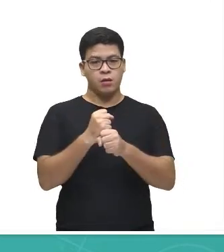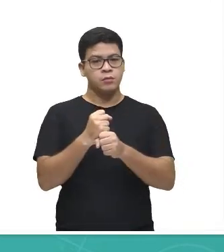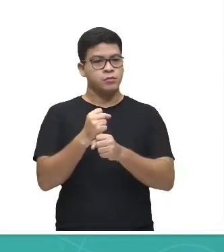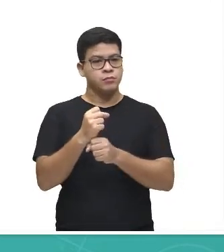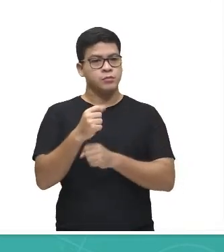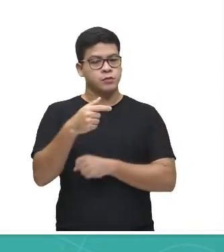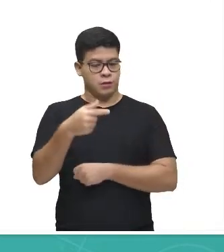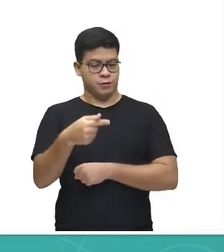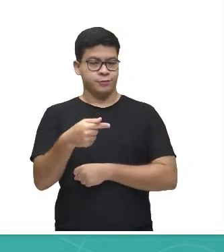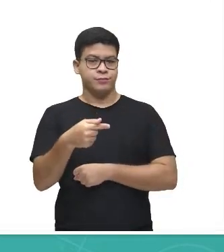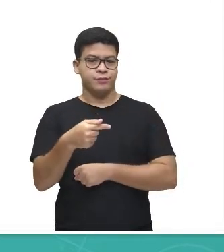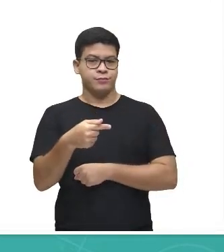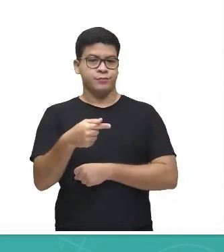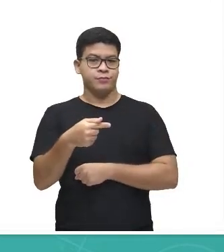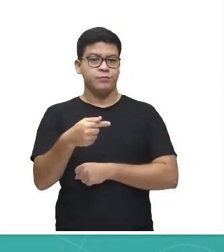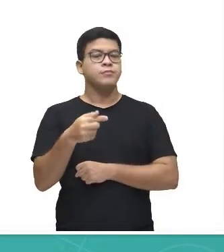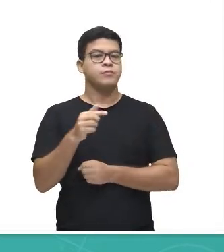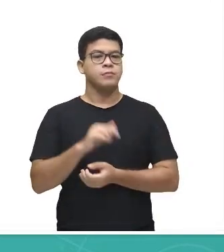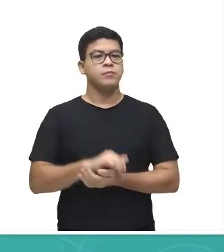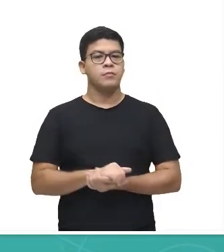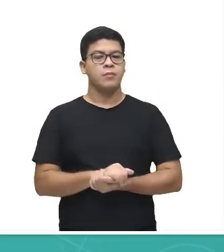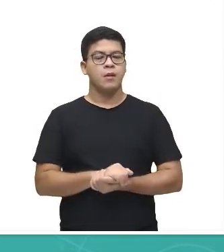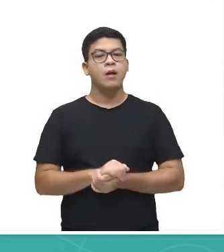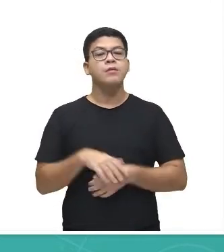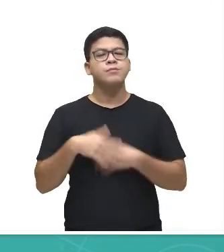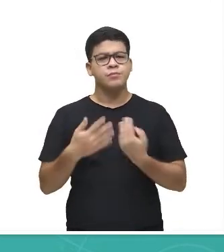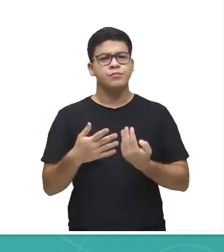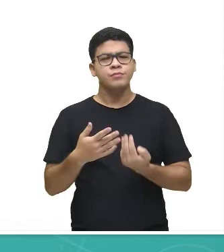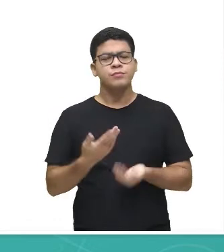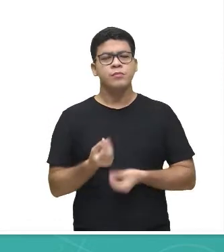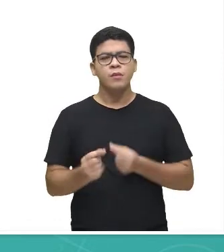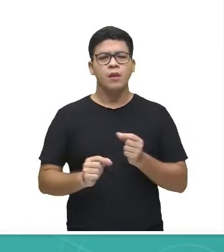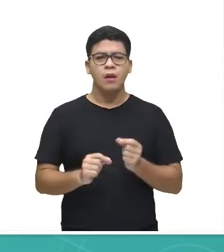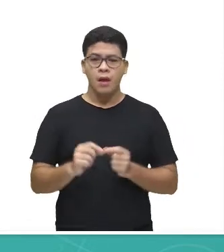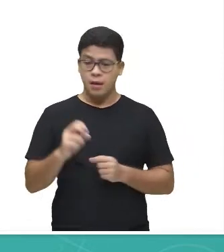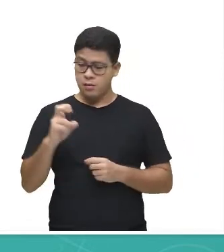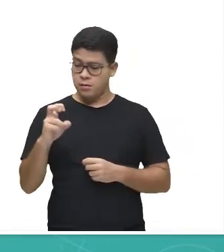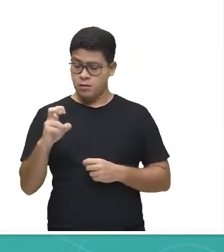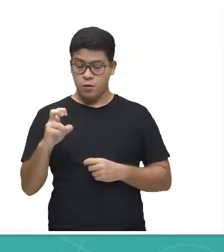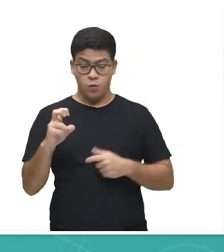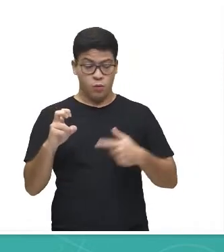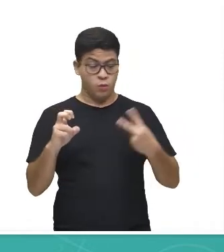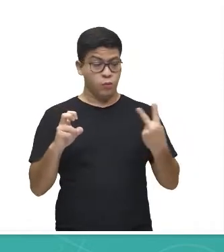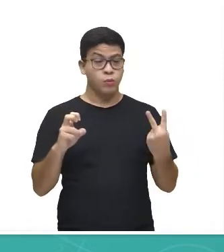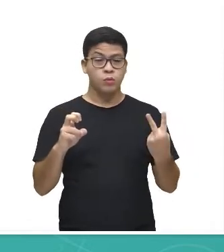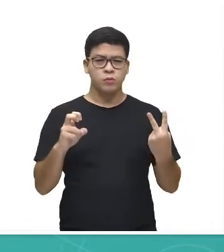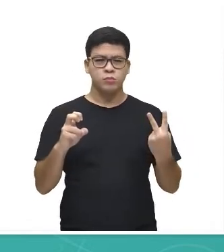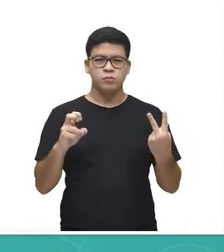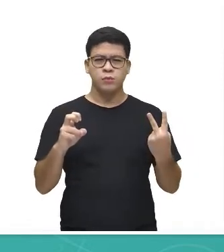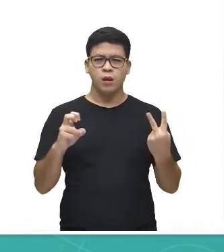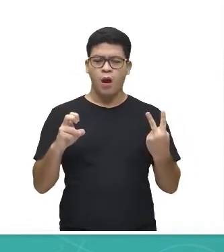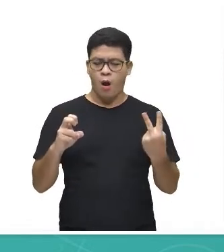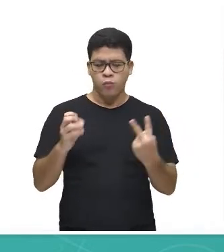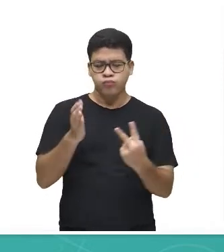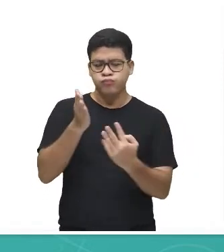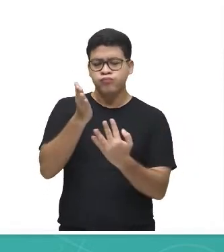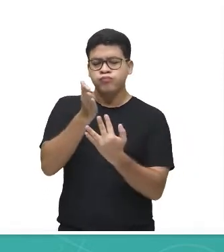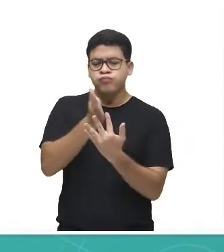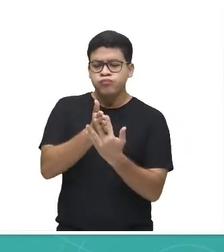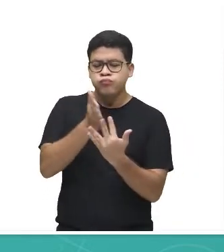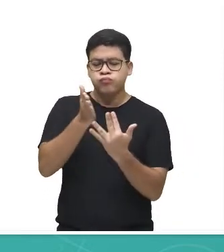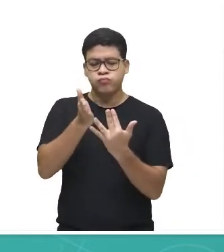né, pessoal? Então, neste exemplo, dizemos que 5 e 2 são parcelas. Vejam,